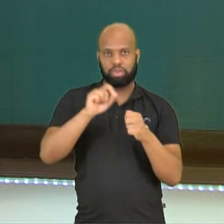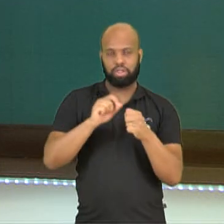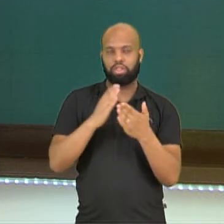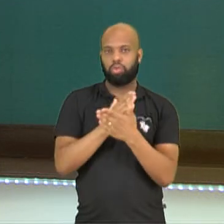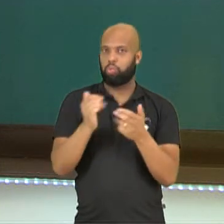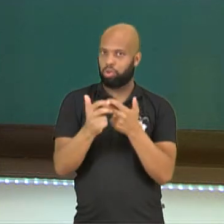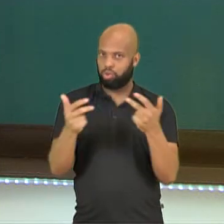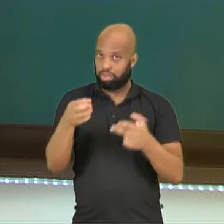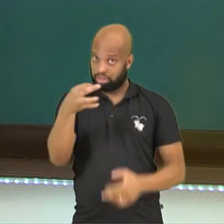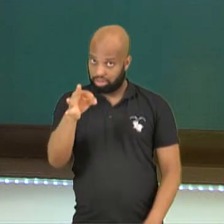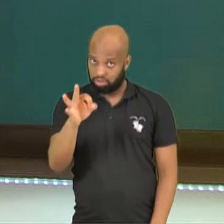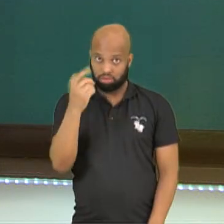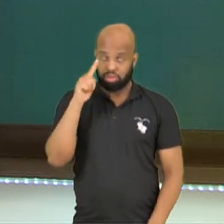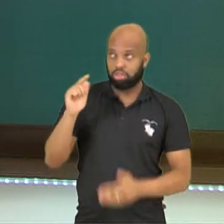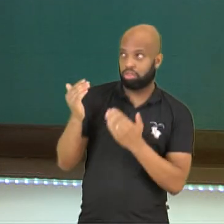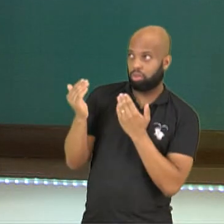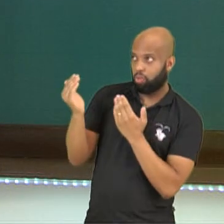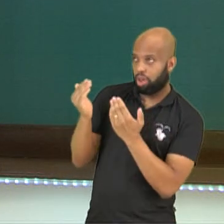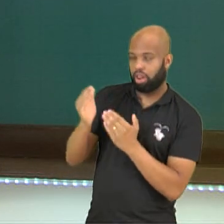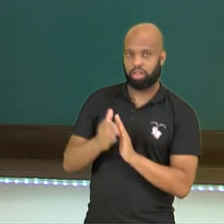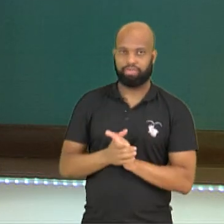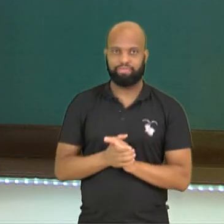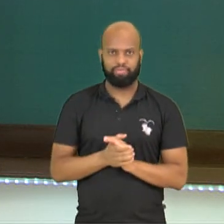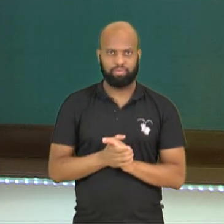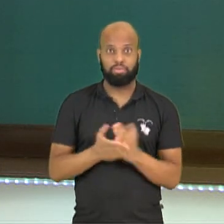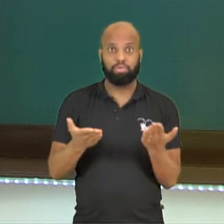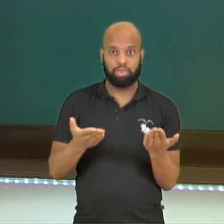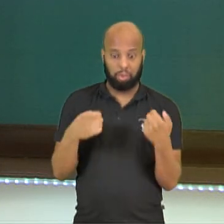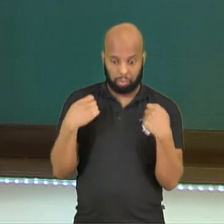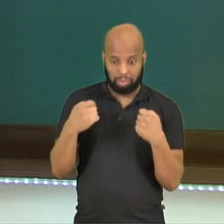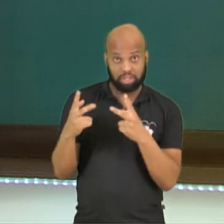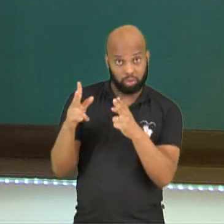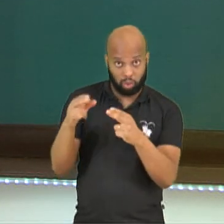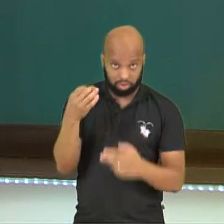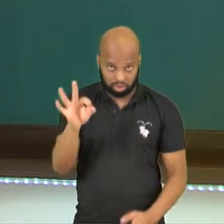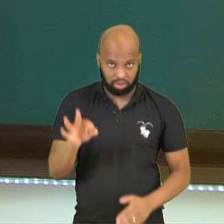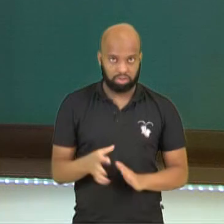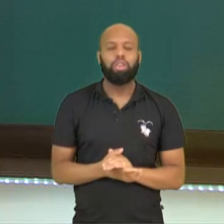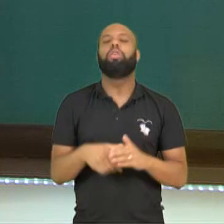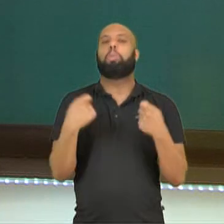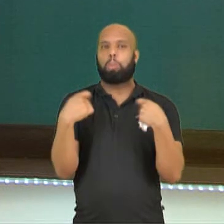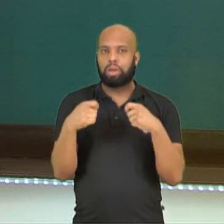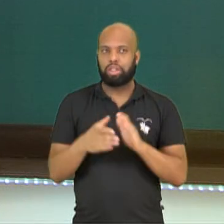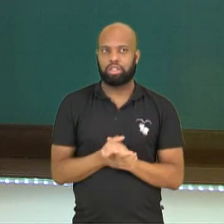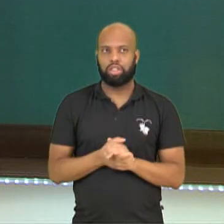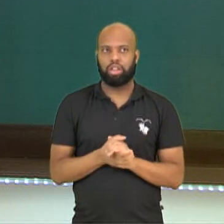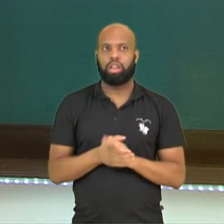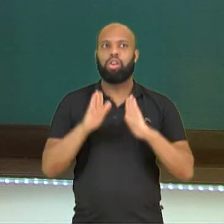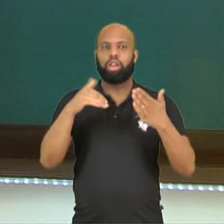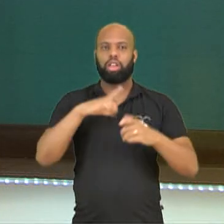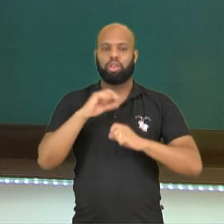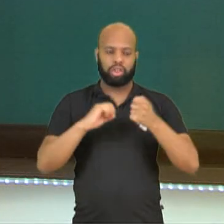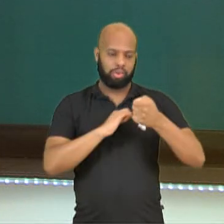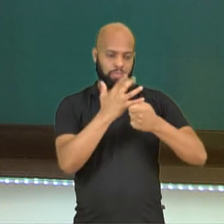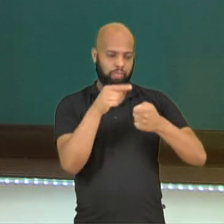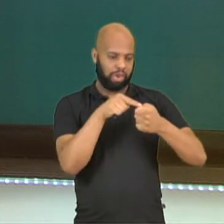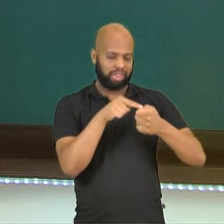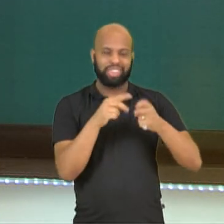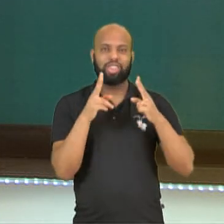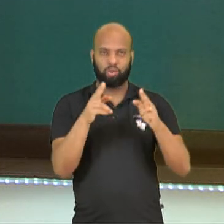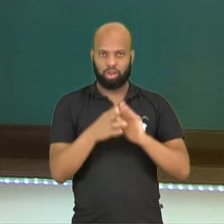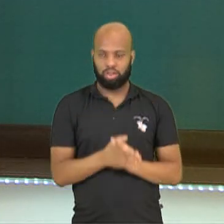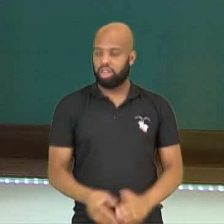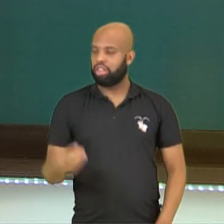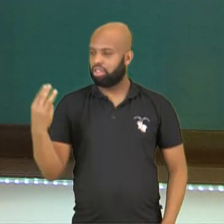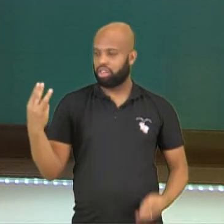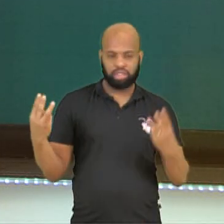ok? Para poder comparar. Eu não estou comparando? Não tem que ser igual? Tem, né? Então, foi deixada a base a mesma. Só que